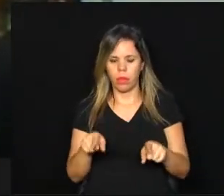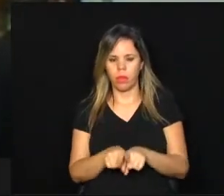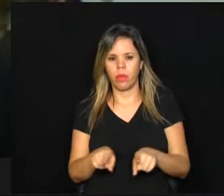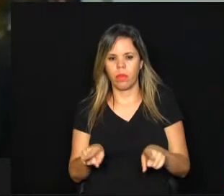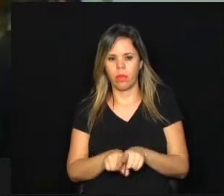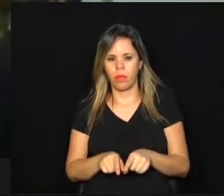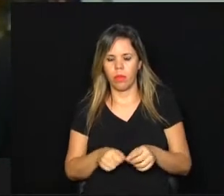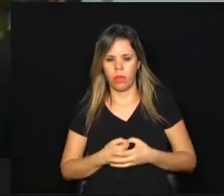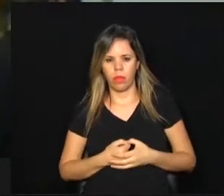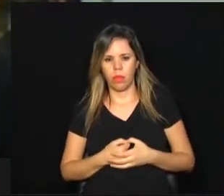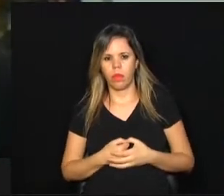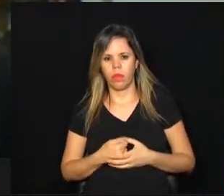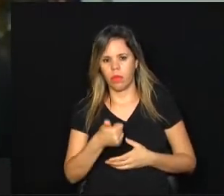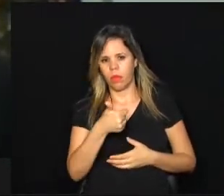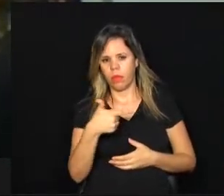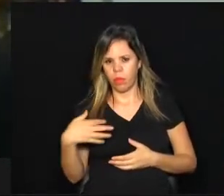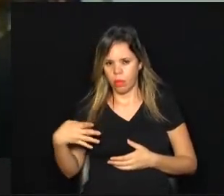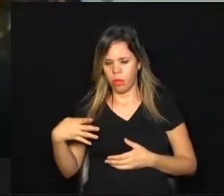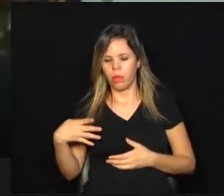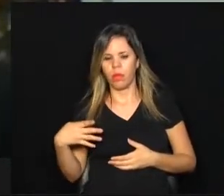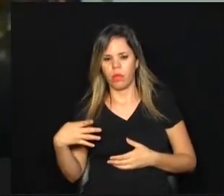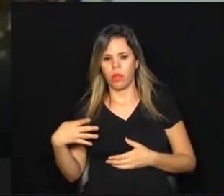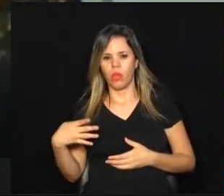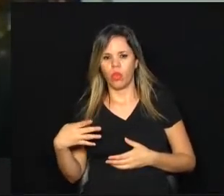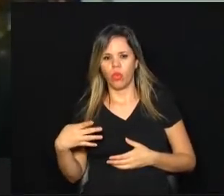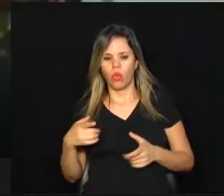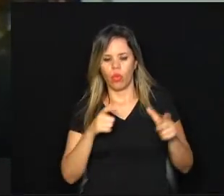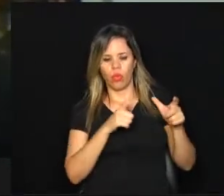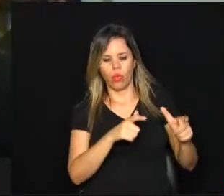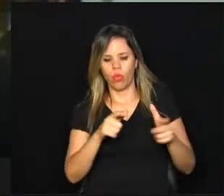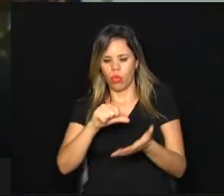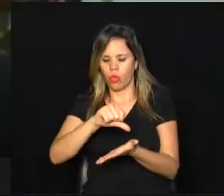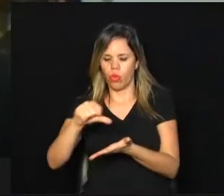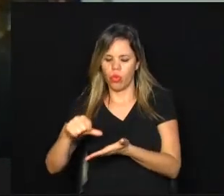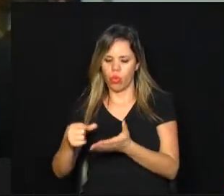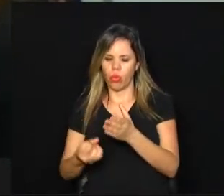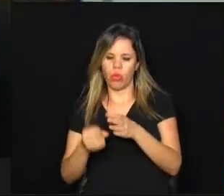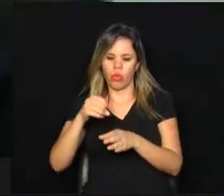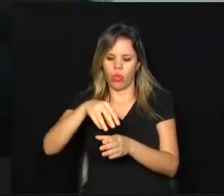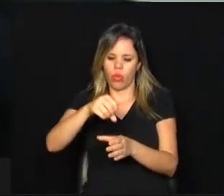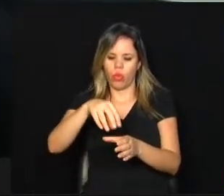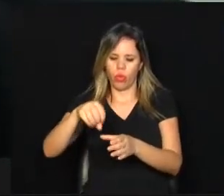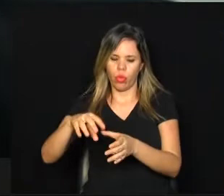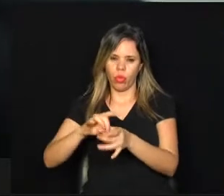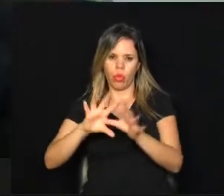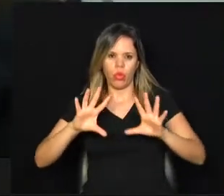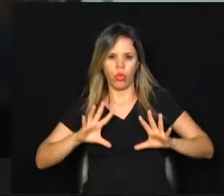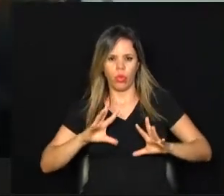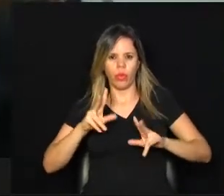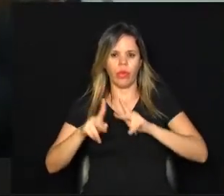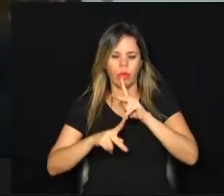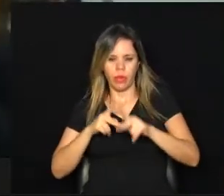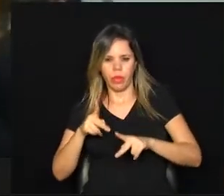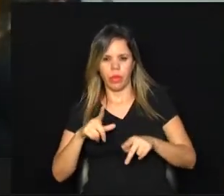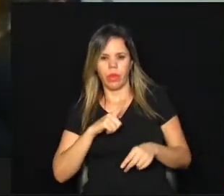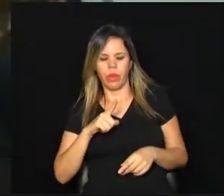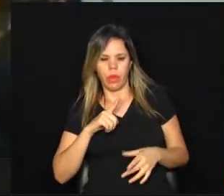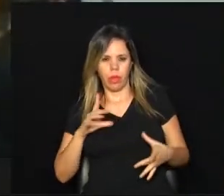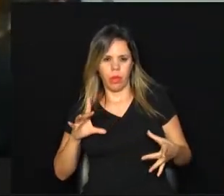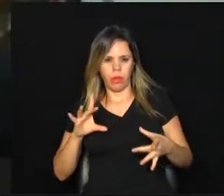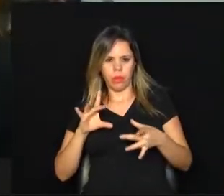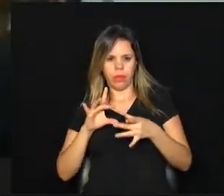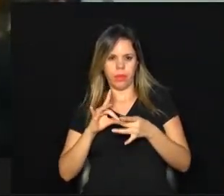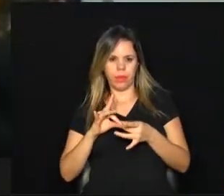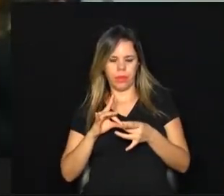com 14 viveiros de mudas regionais para disponibilizar mudas para todos e temos parcerias